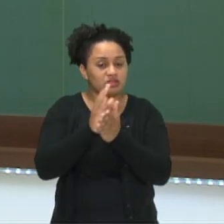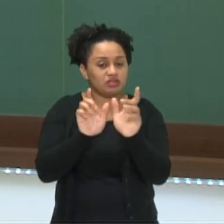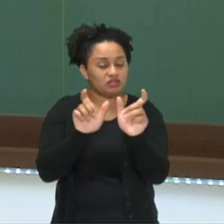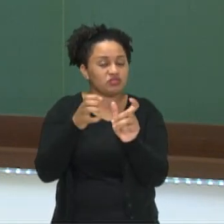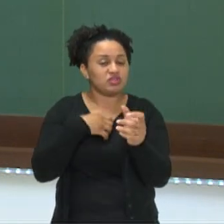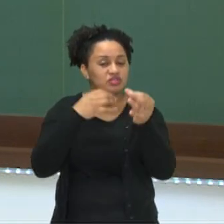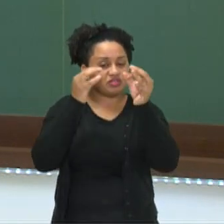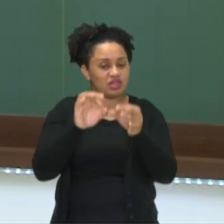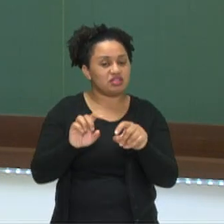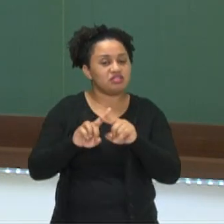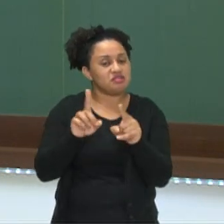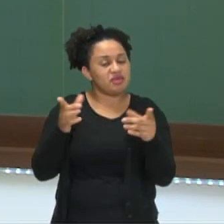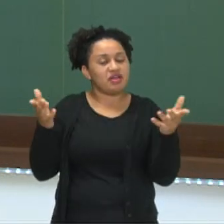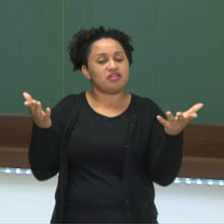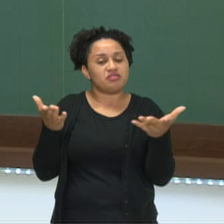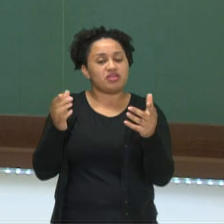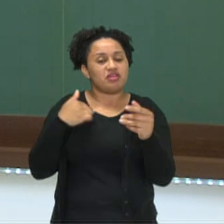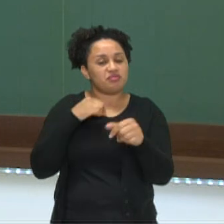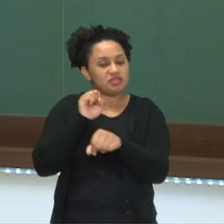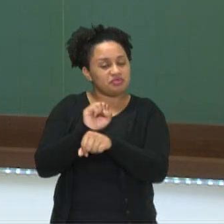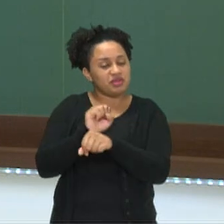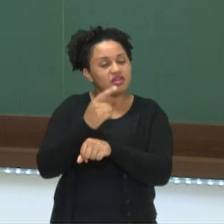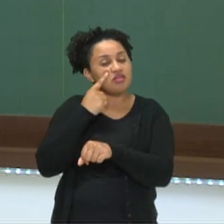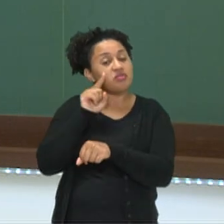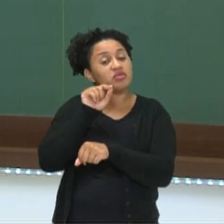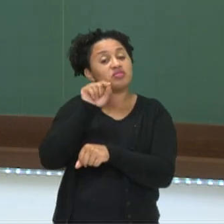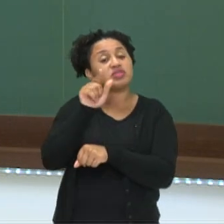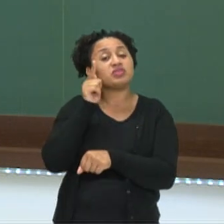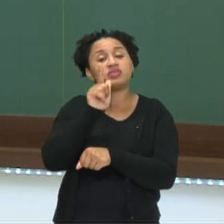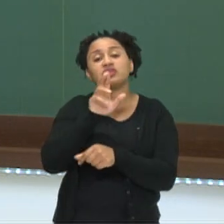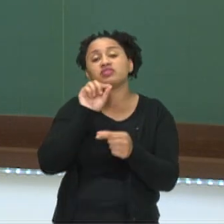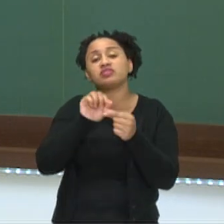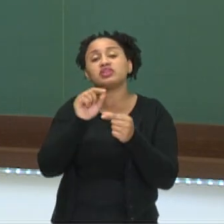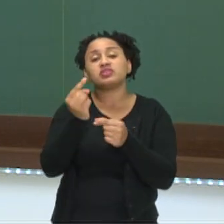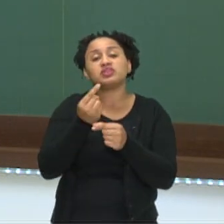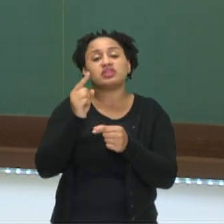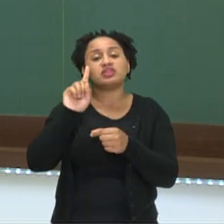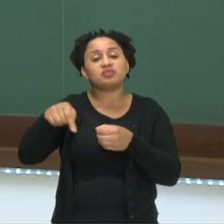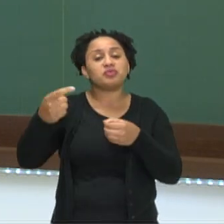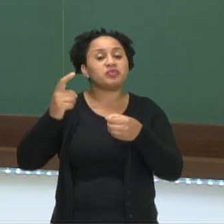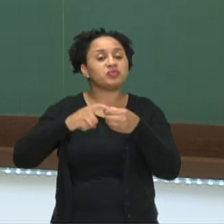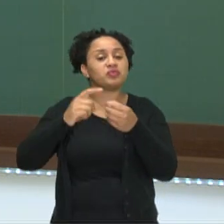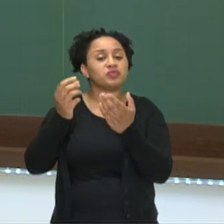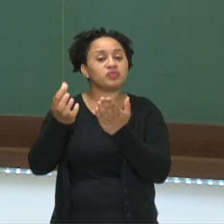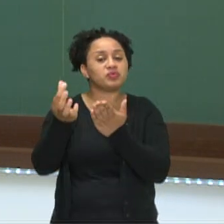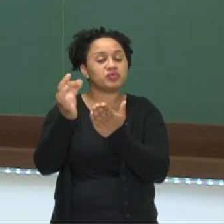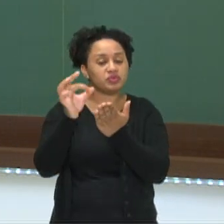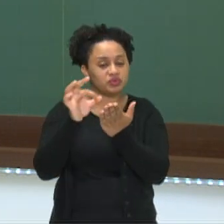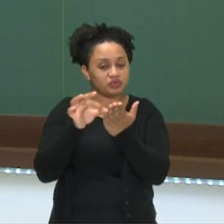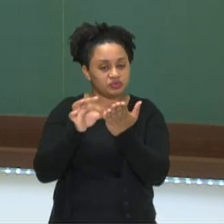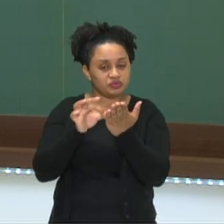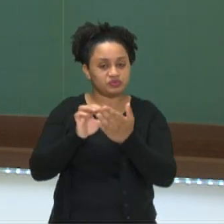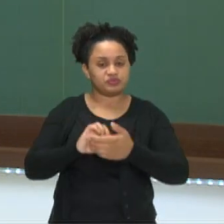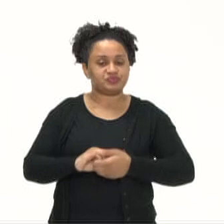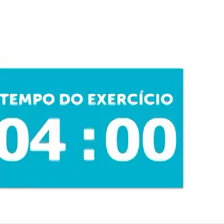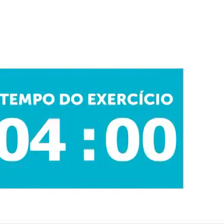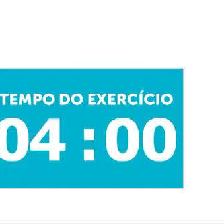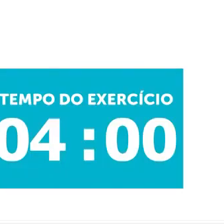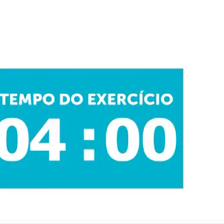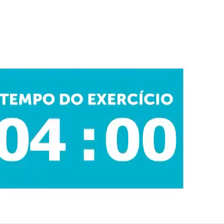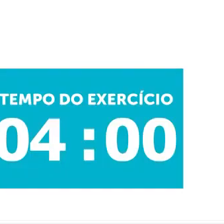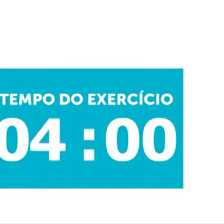Mas vamos esperar, vamos ver o que você consegue fazer aí sozinho e eu já volto para a gente terminar esse exercício.